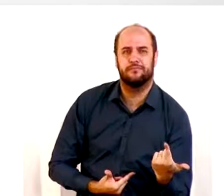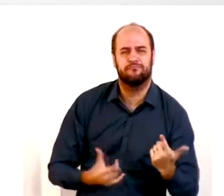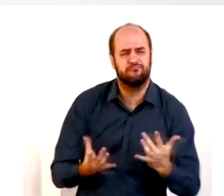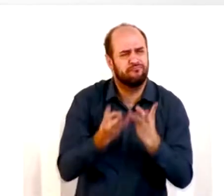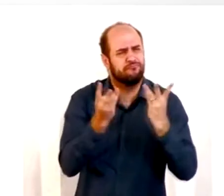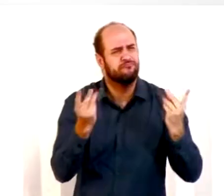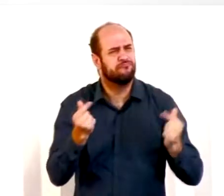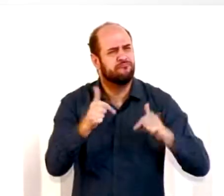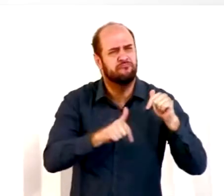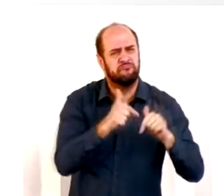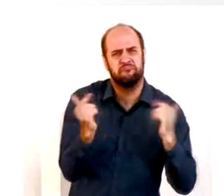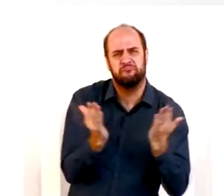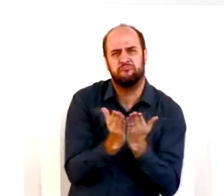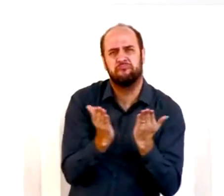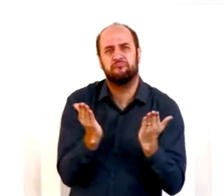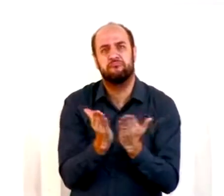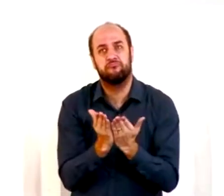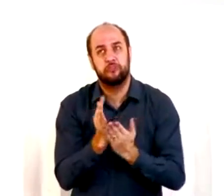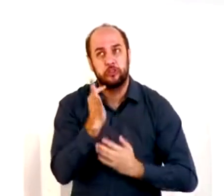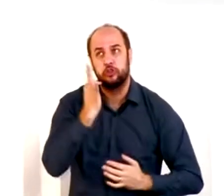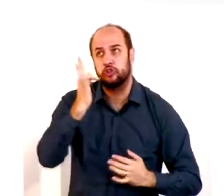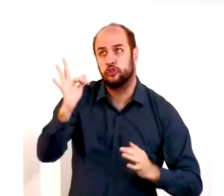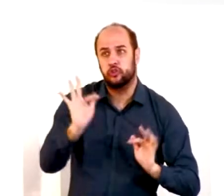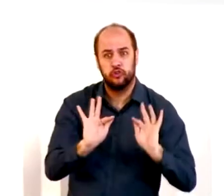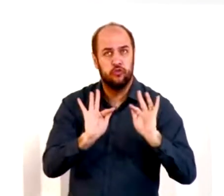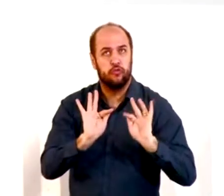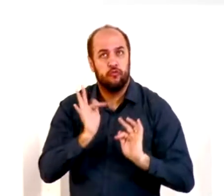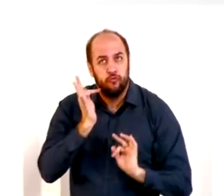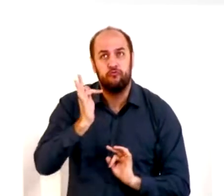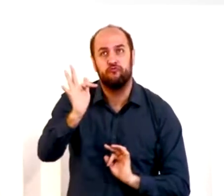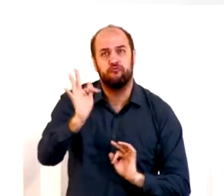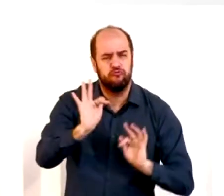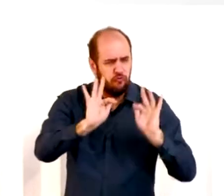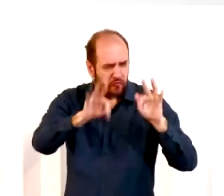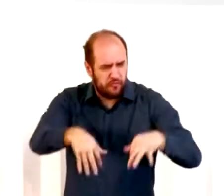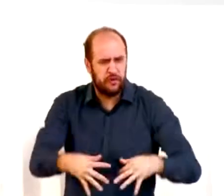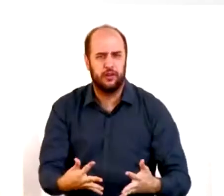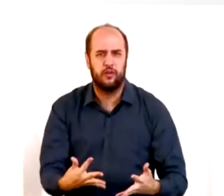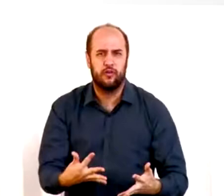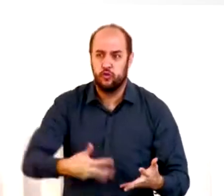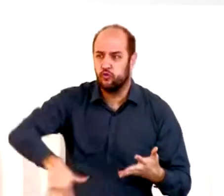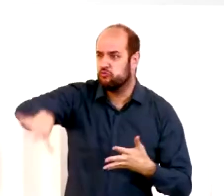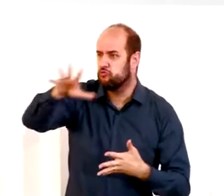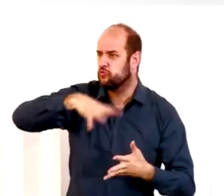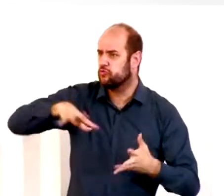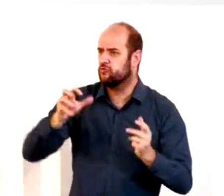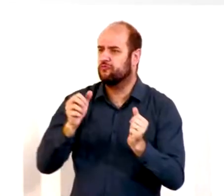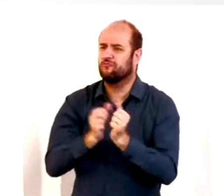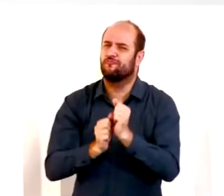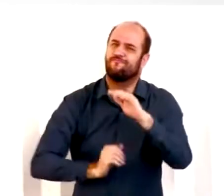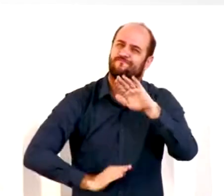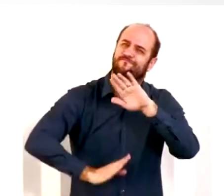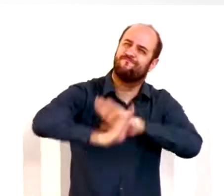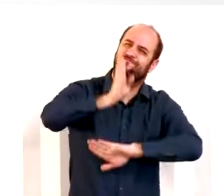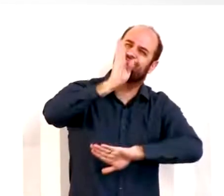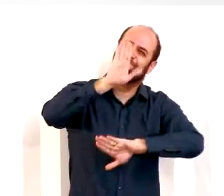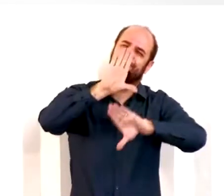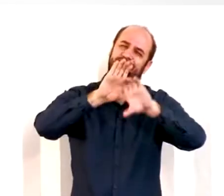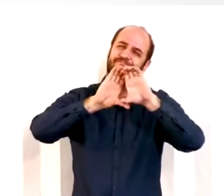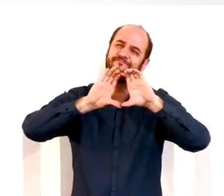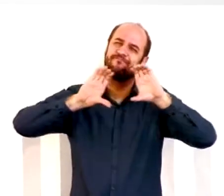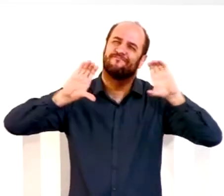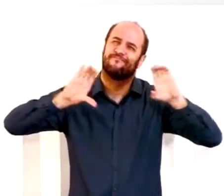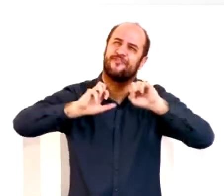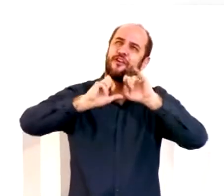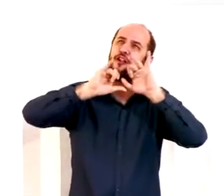obra cristã será concluída um dia com todos os eleitos no céu de Deus, na glória eterna.